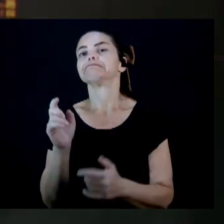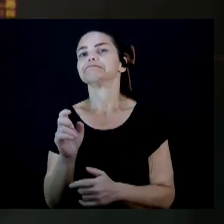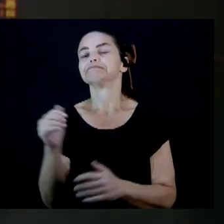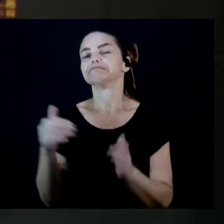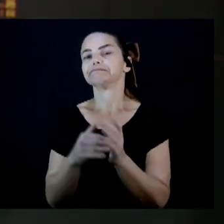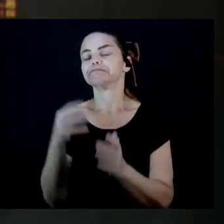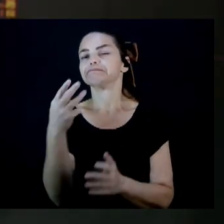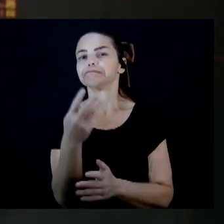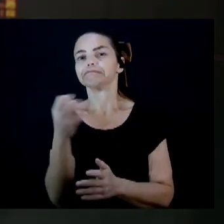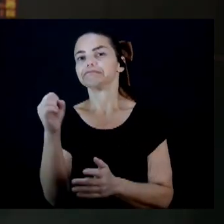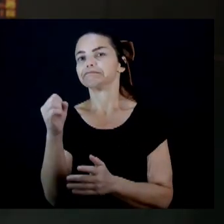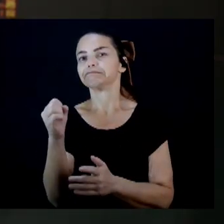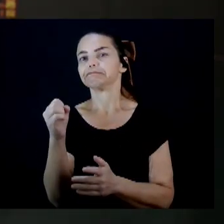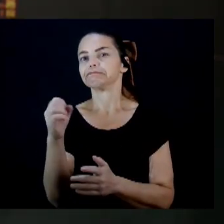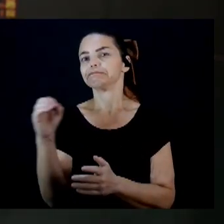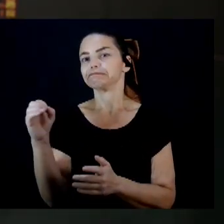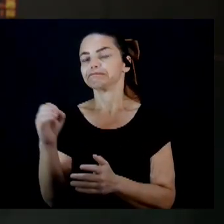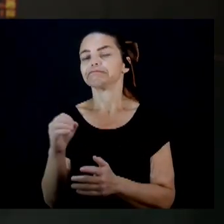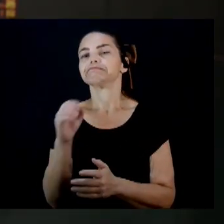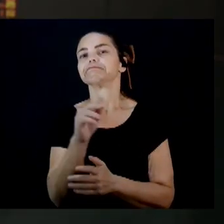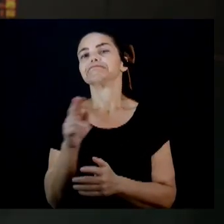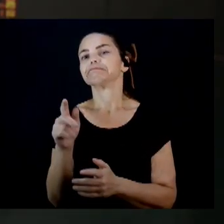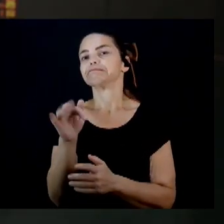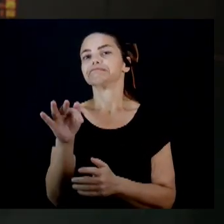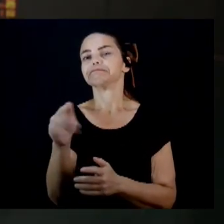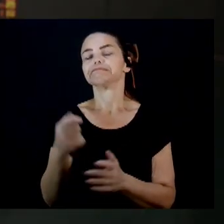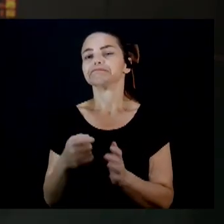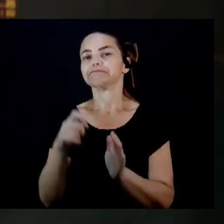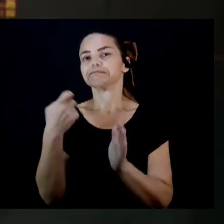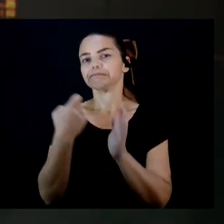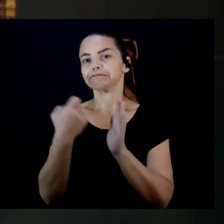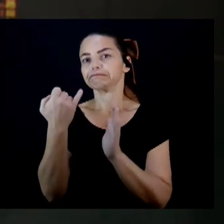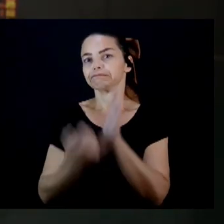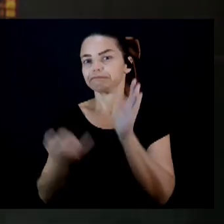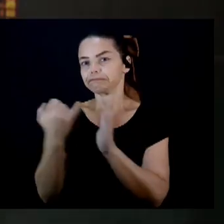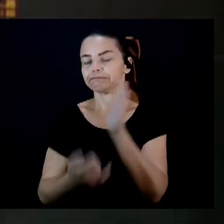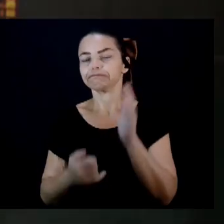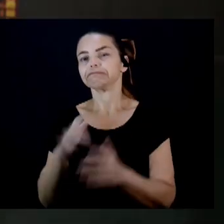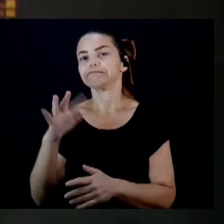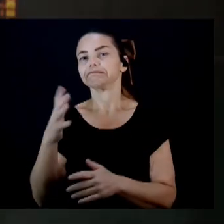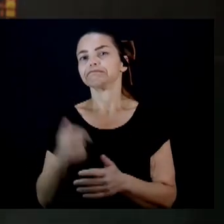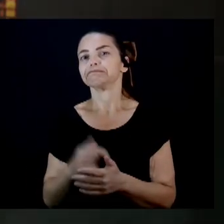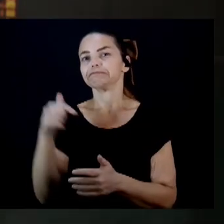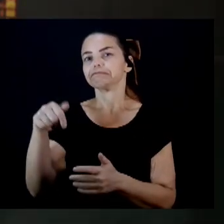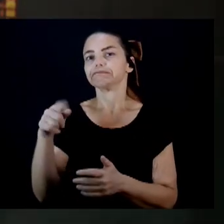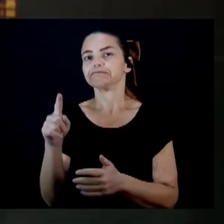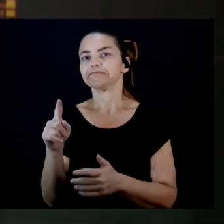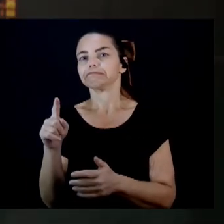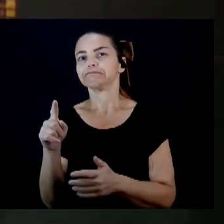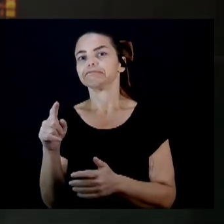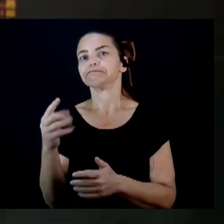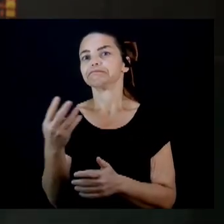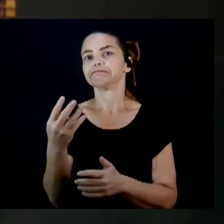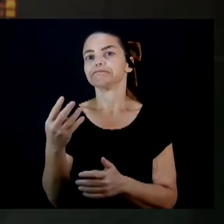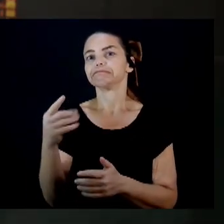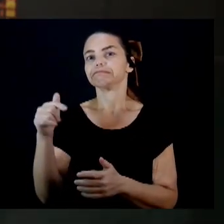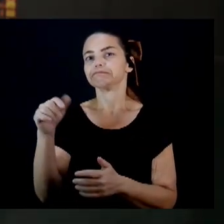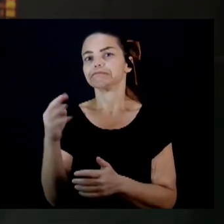3.800 UFIX, que são unidades fiscais de Campinas, que correspondem a R$ 7.649 a R$